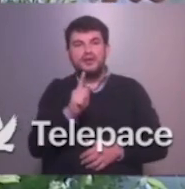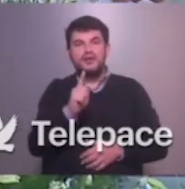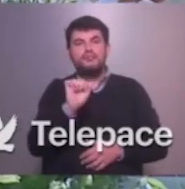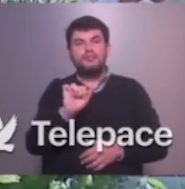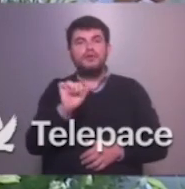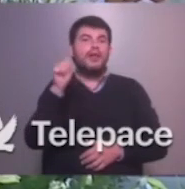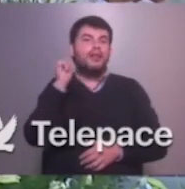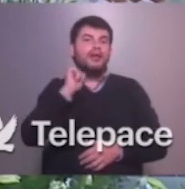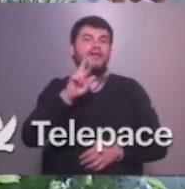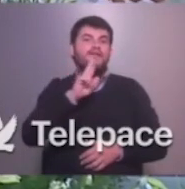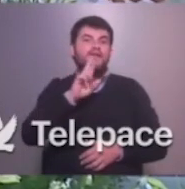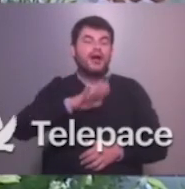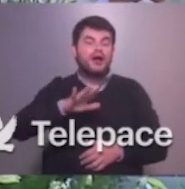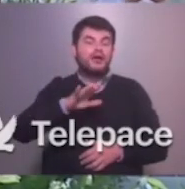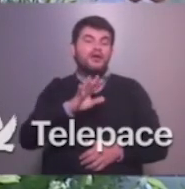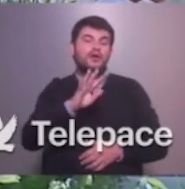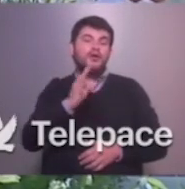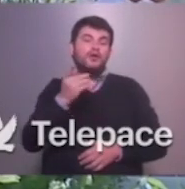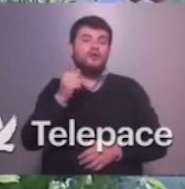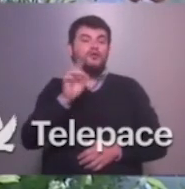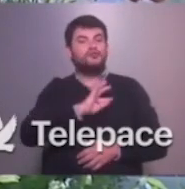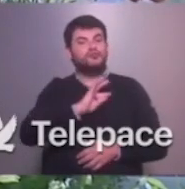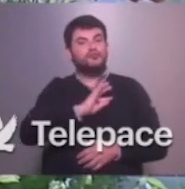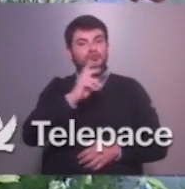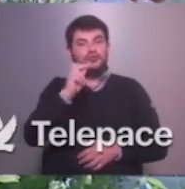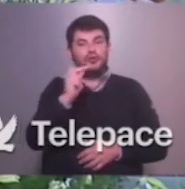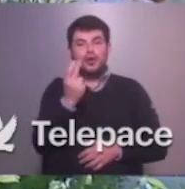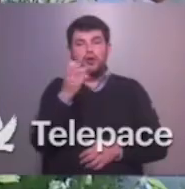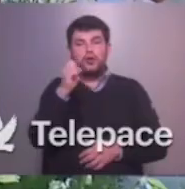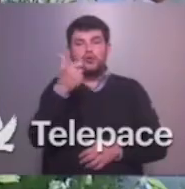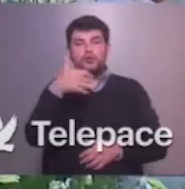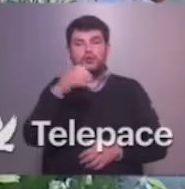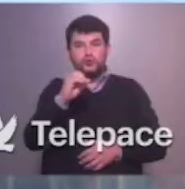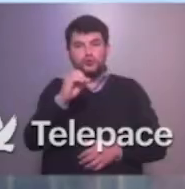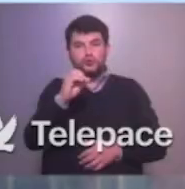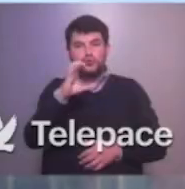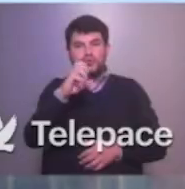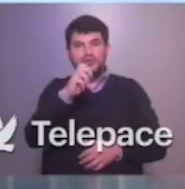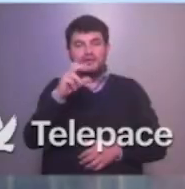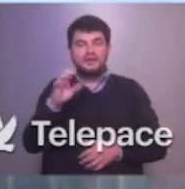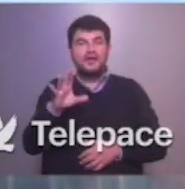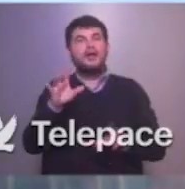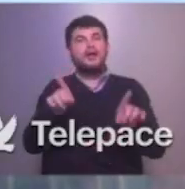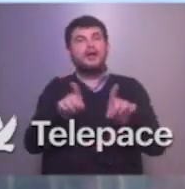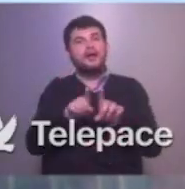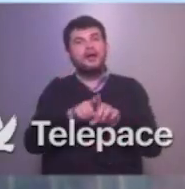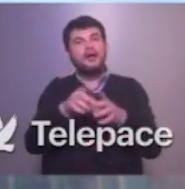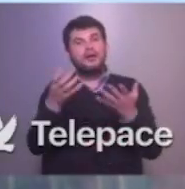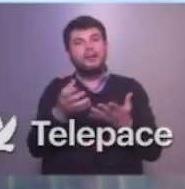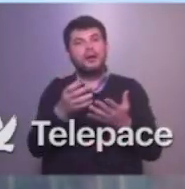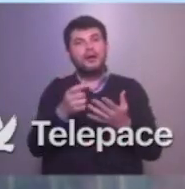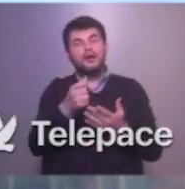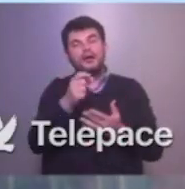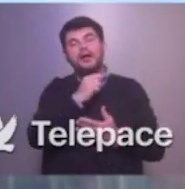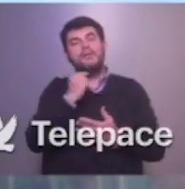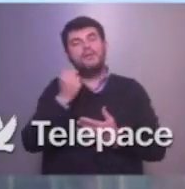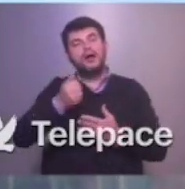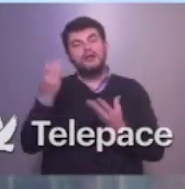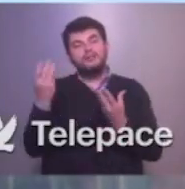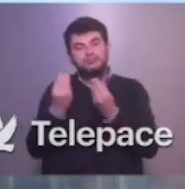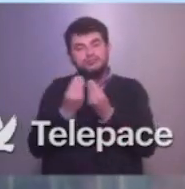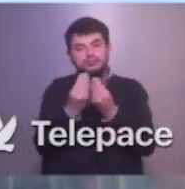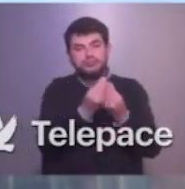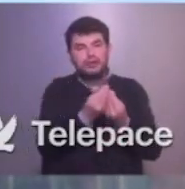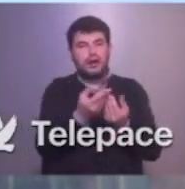Fátima, Dom Augusto César, Excelências Reverendíssimas, Reverendos Padres